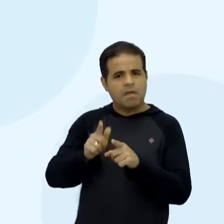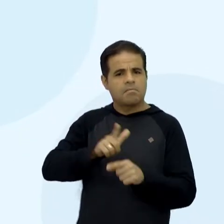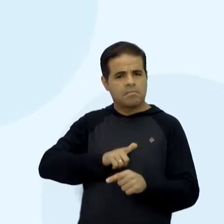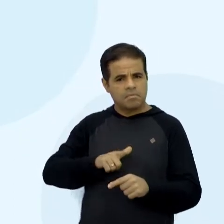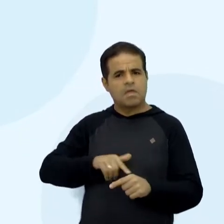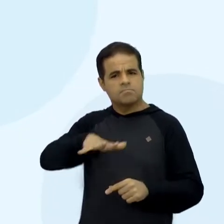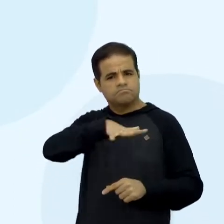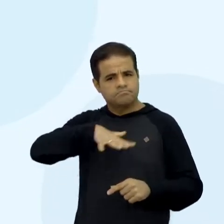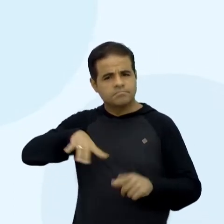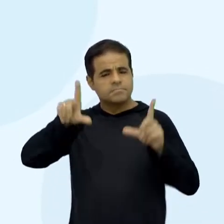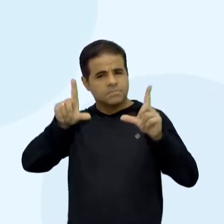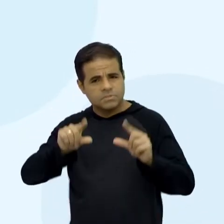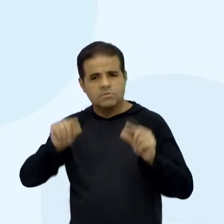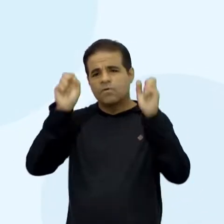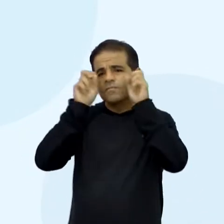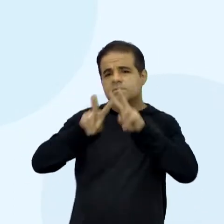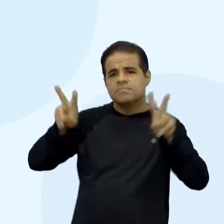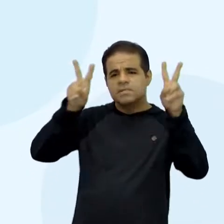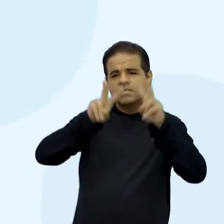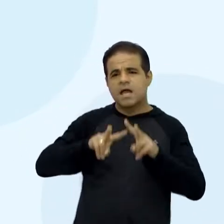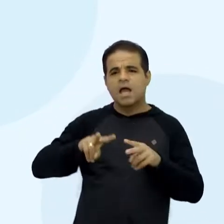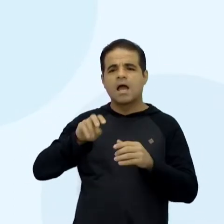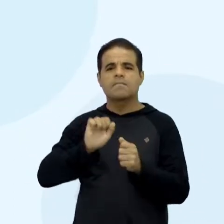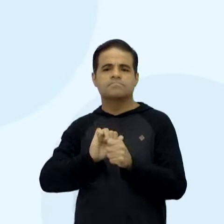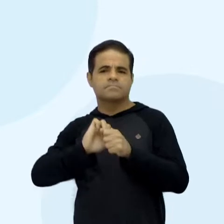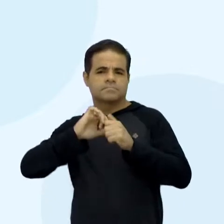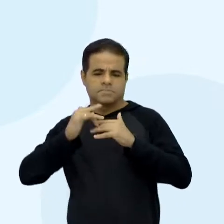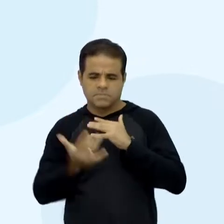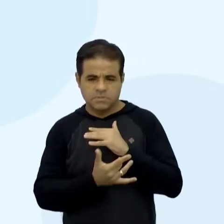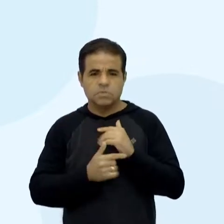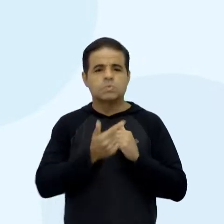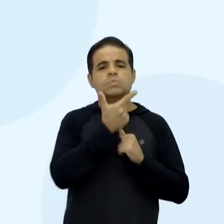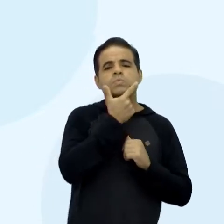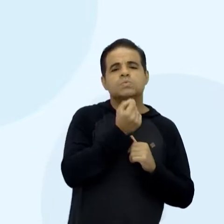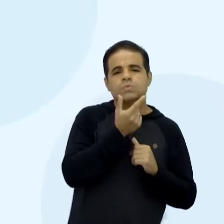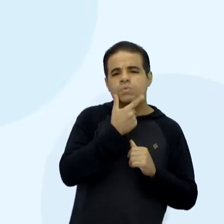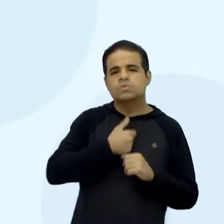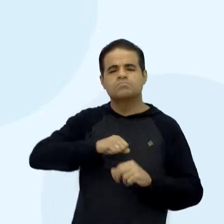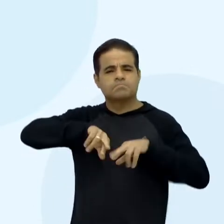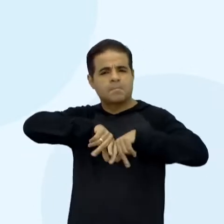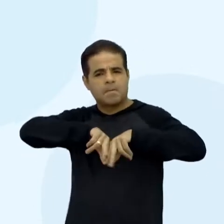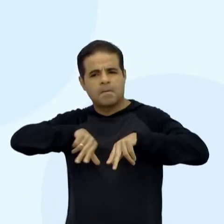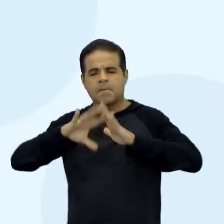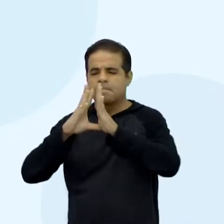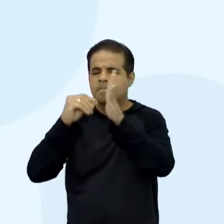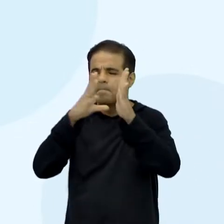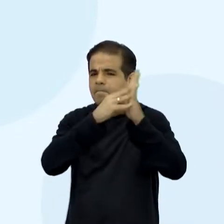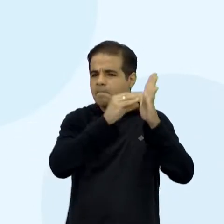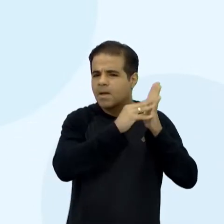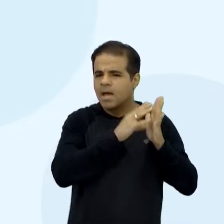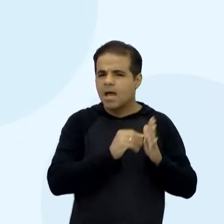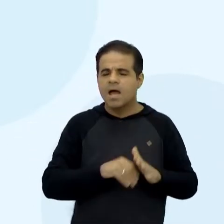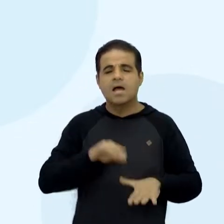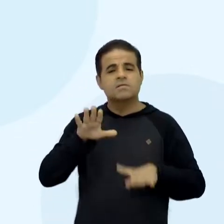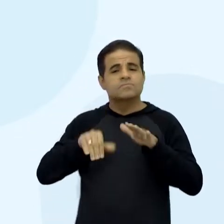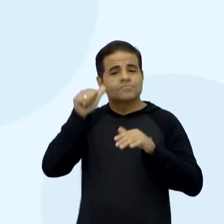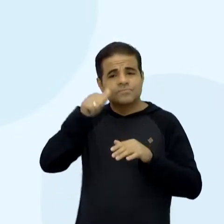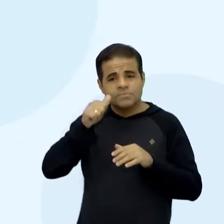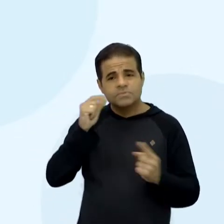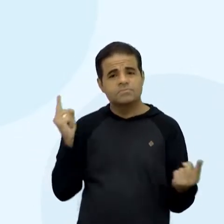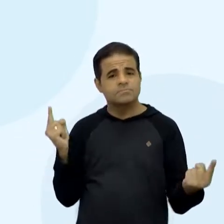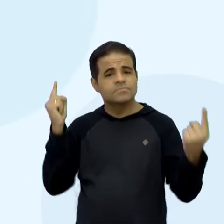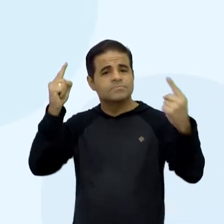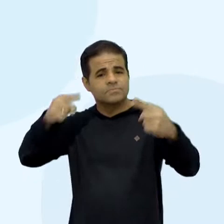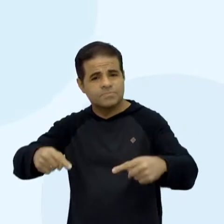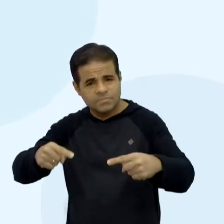terem, em geral, menor visibilidade midiática do que os homens em diversas modalidades, as mulheres